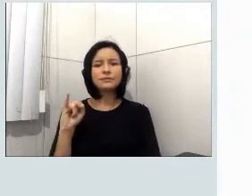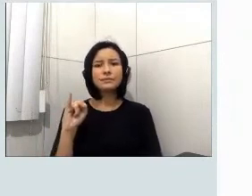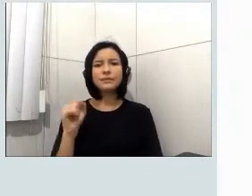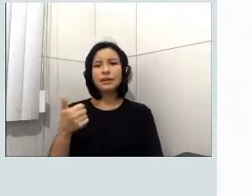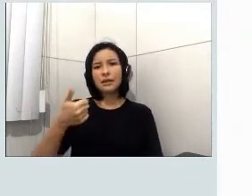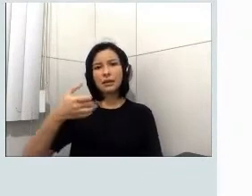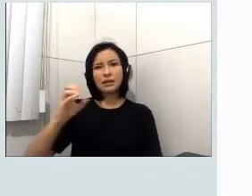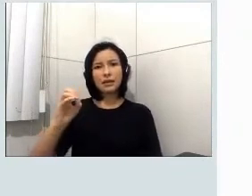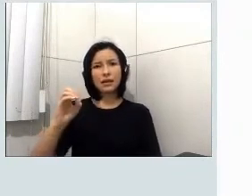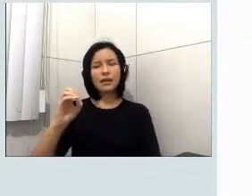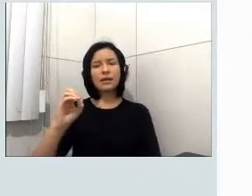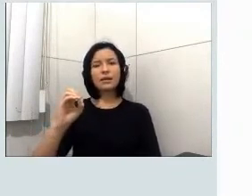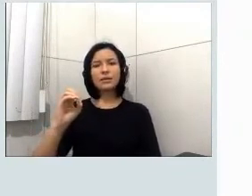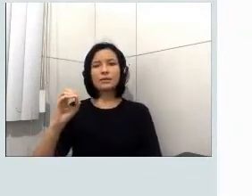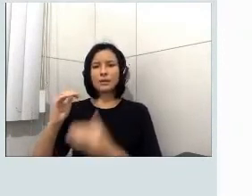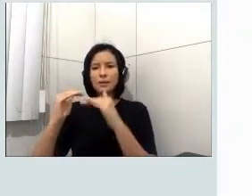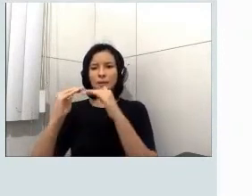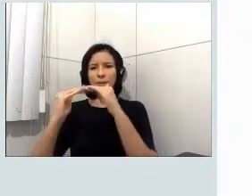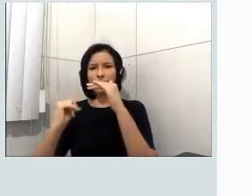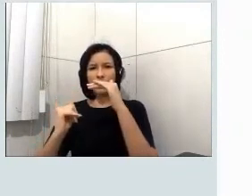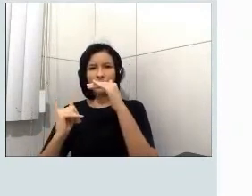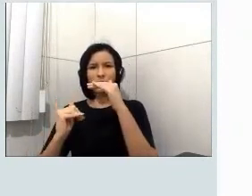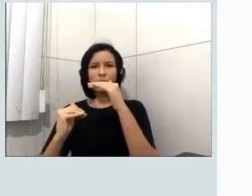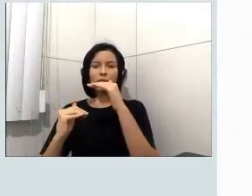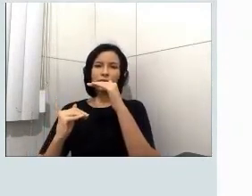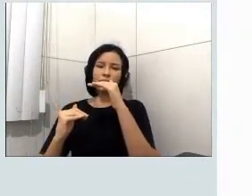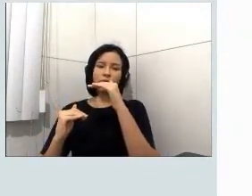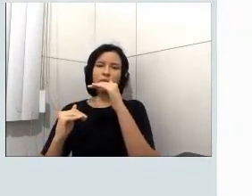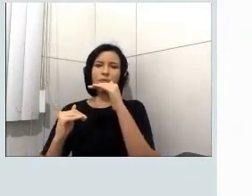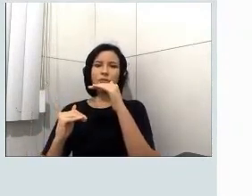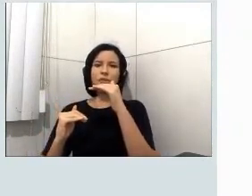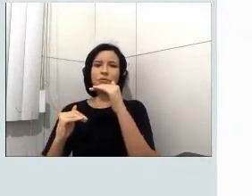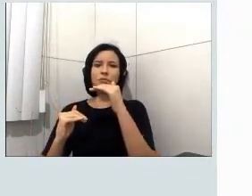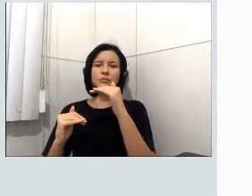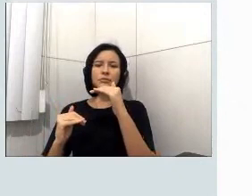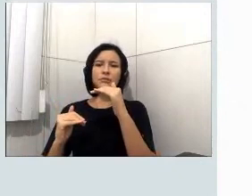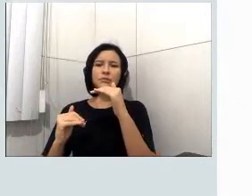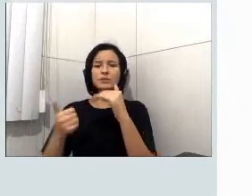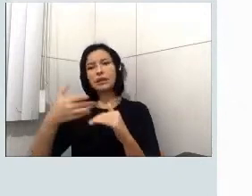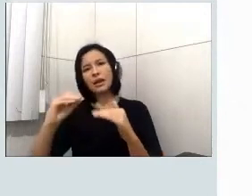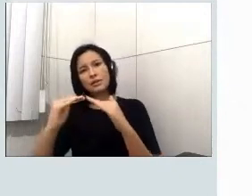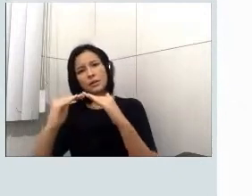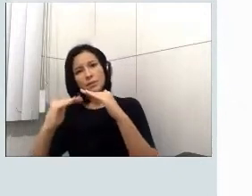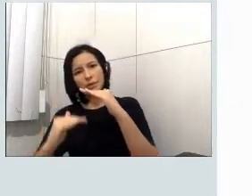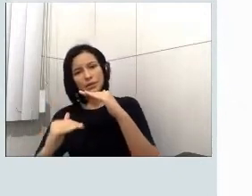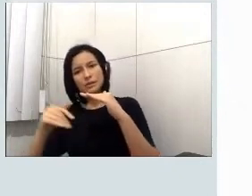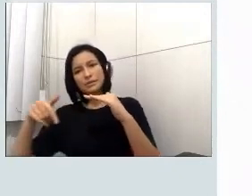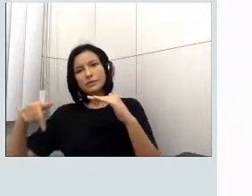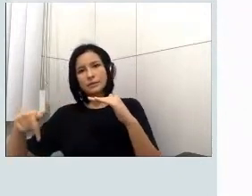10 é menor, no caso, 10 é menor que 7.